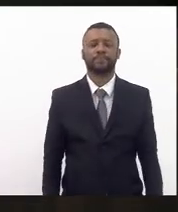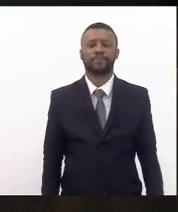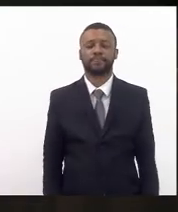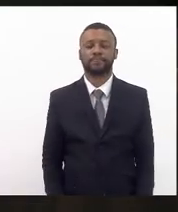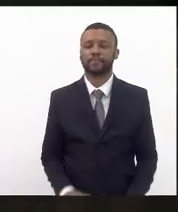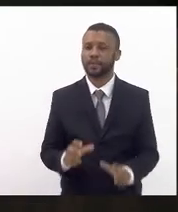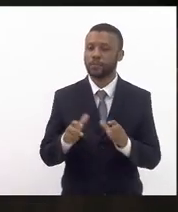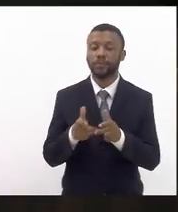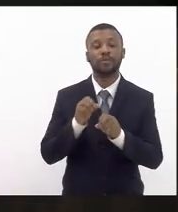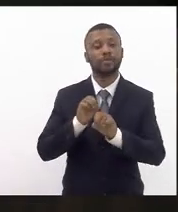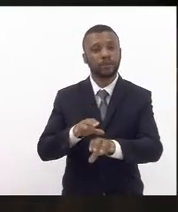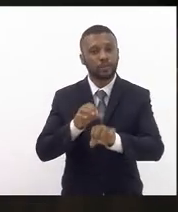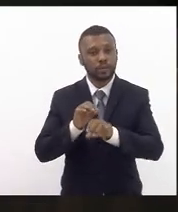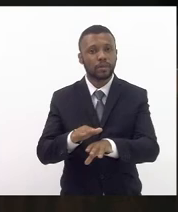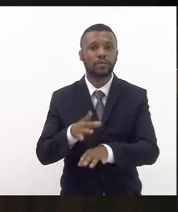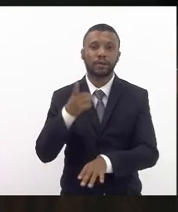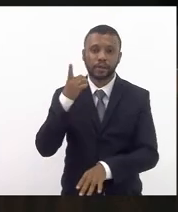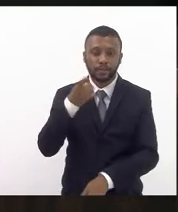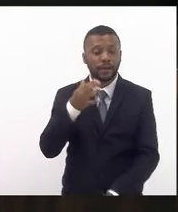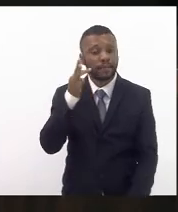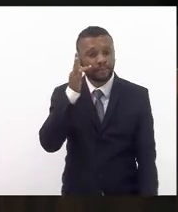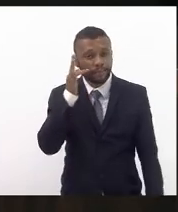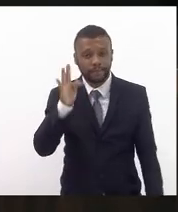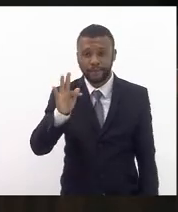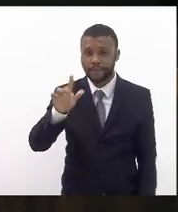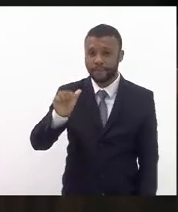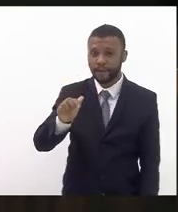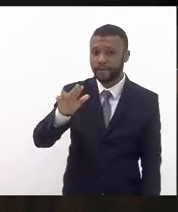Pela Comissão de Educação, deputado Flávio Serafini.